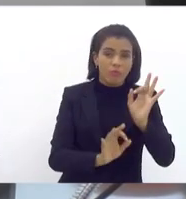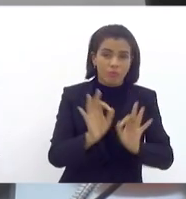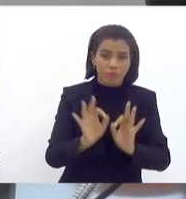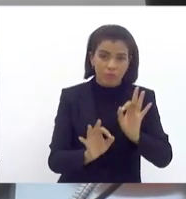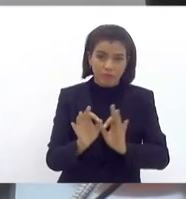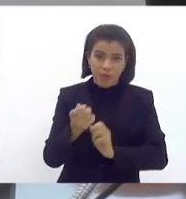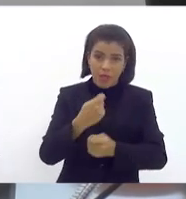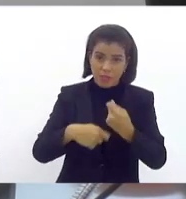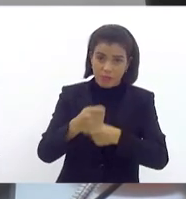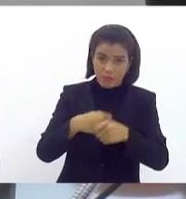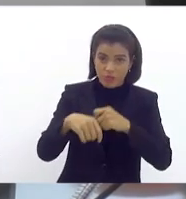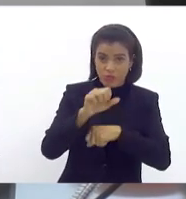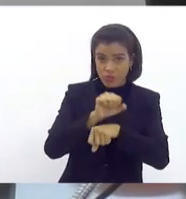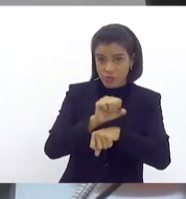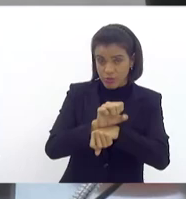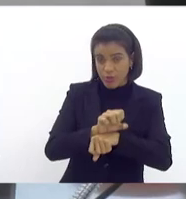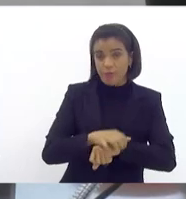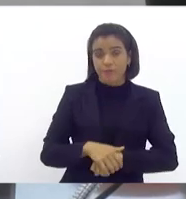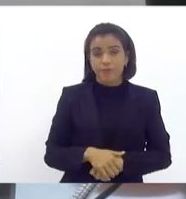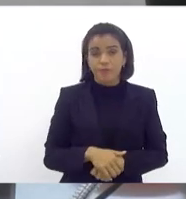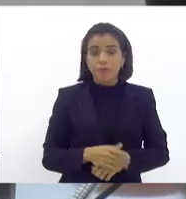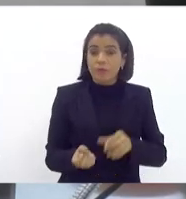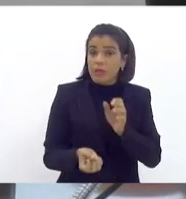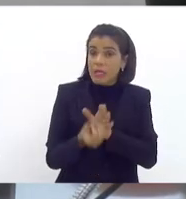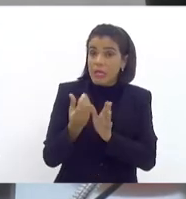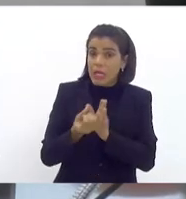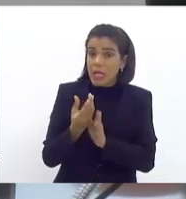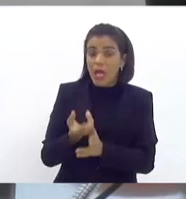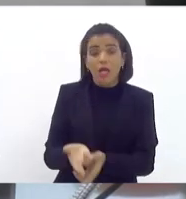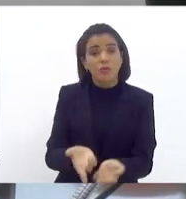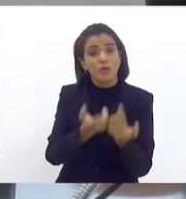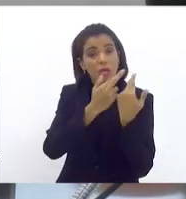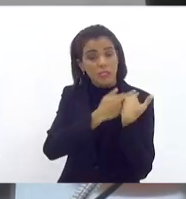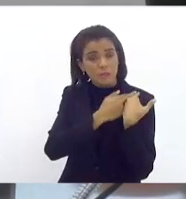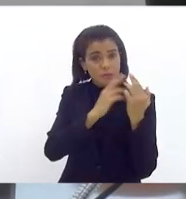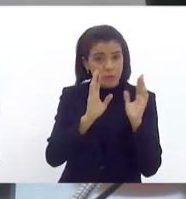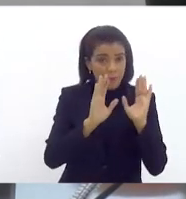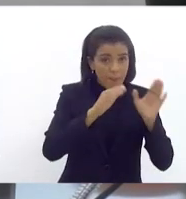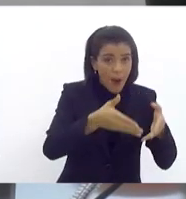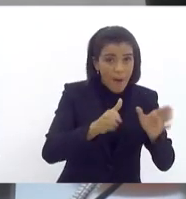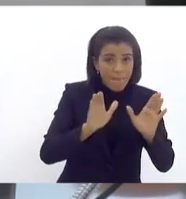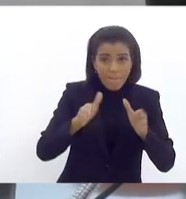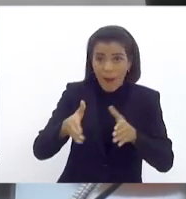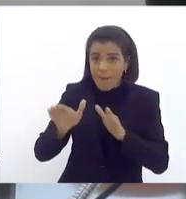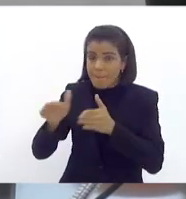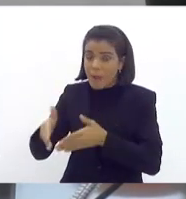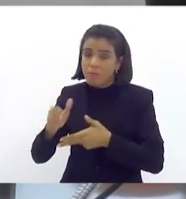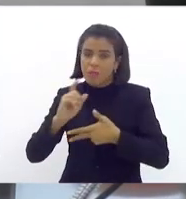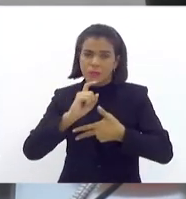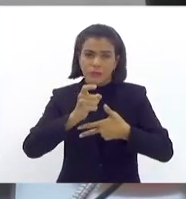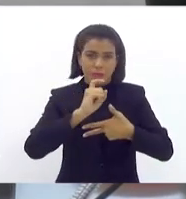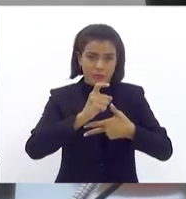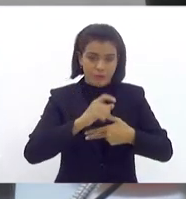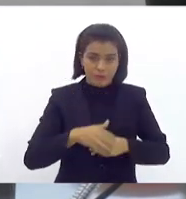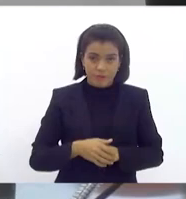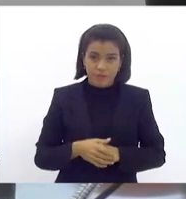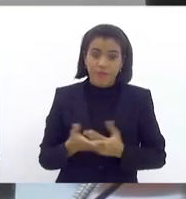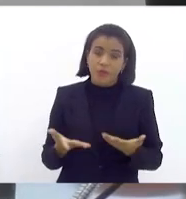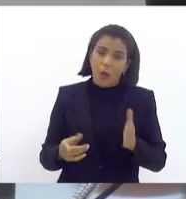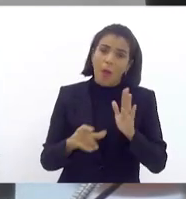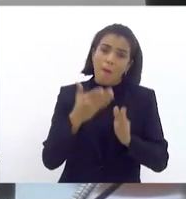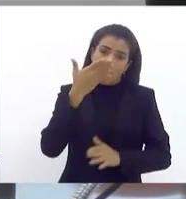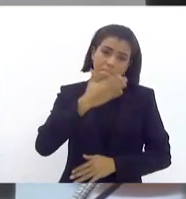da administração estadual, criando atribuições específicas para o Poder Executivo. Então, minhas emendas,